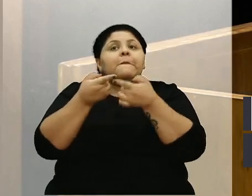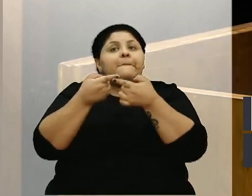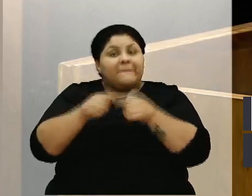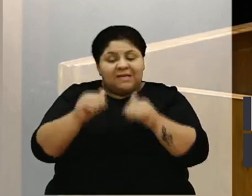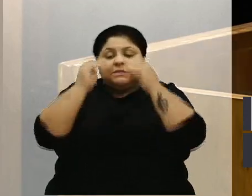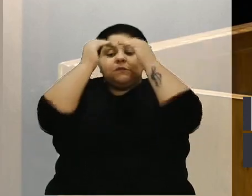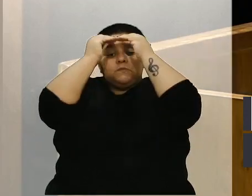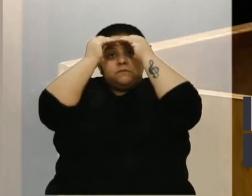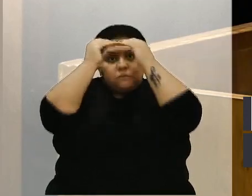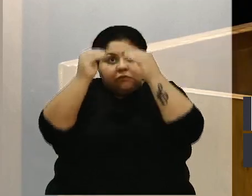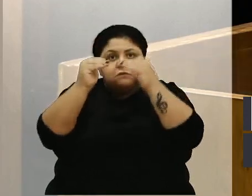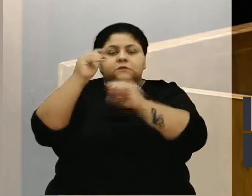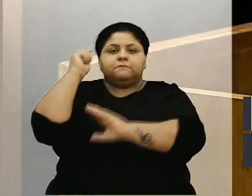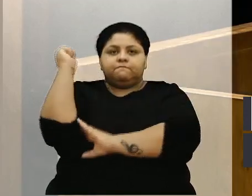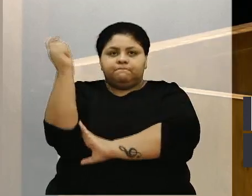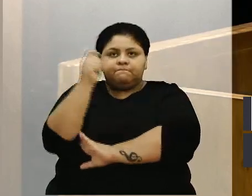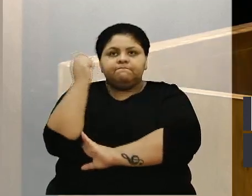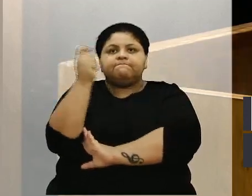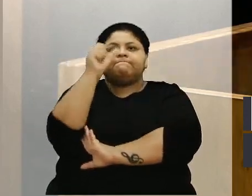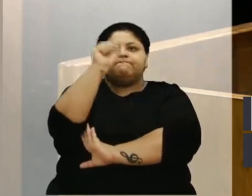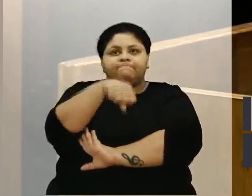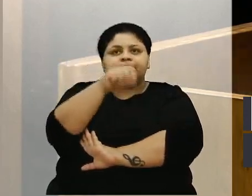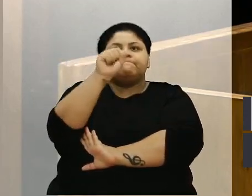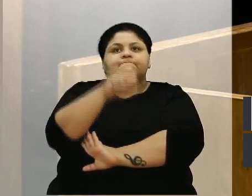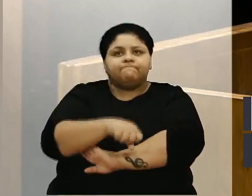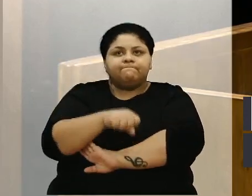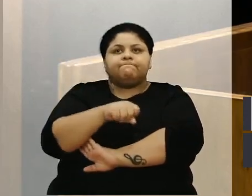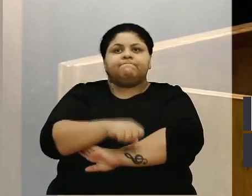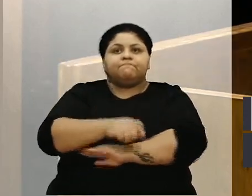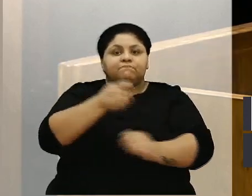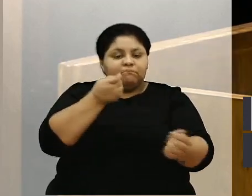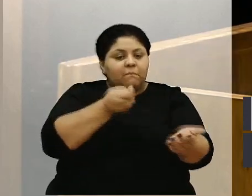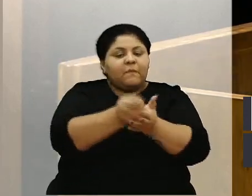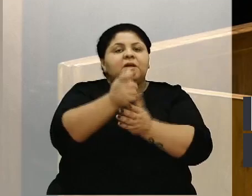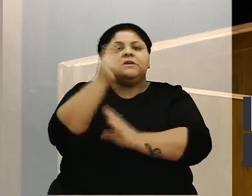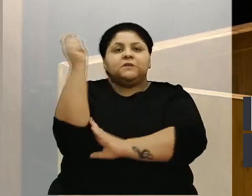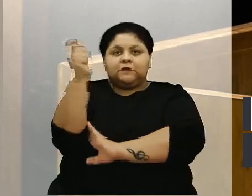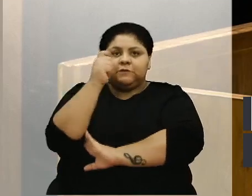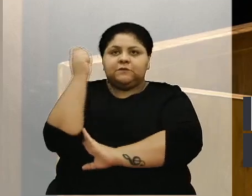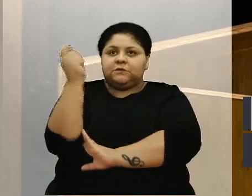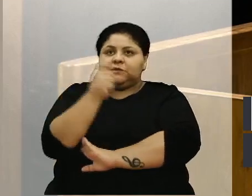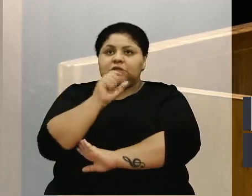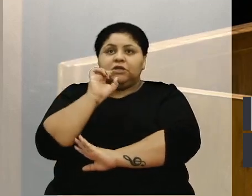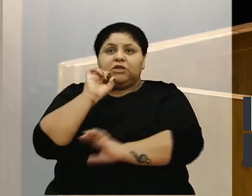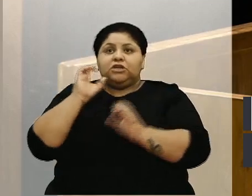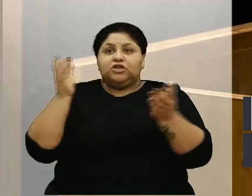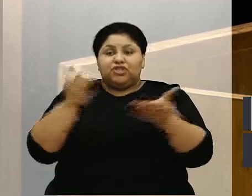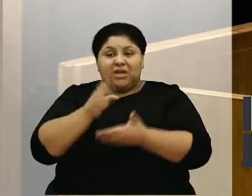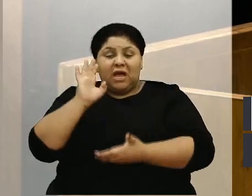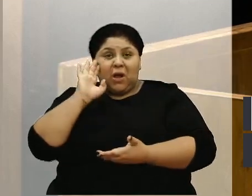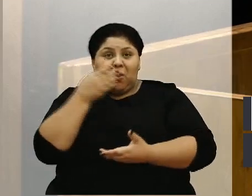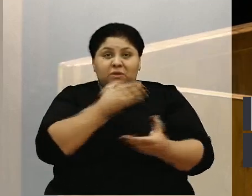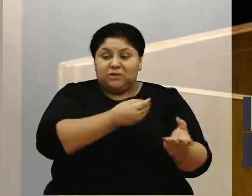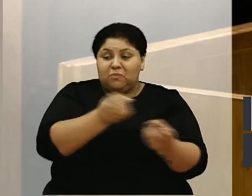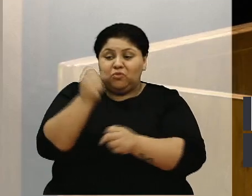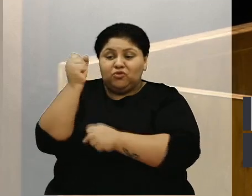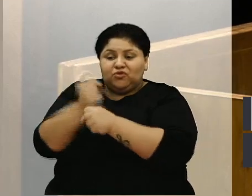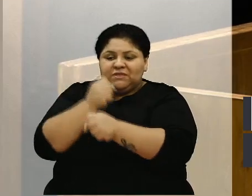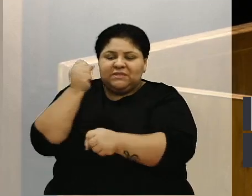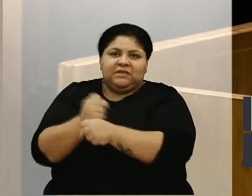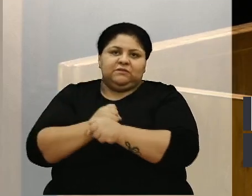cumprida pelos gaúchos, sim. Vão ter que ser pagas pelos gaúchos, sim, que isso já aconteceu há muitos anos, esse